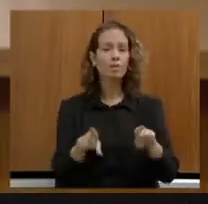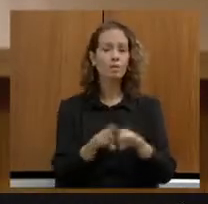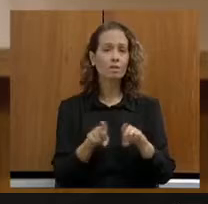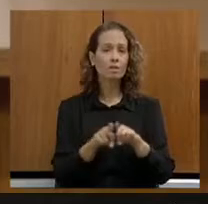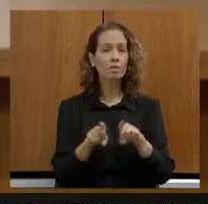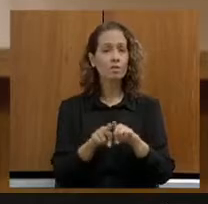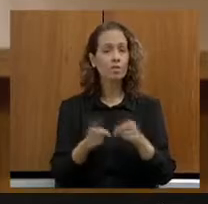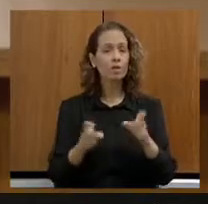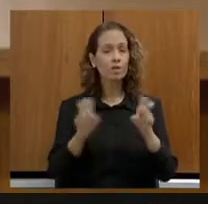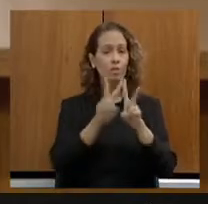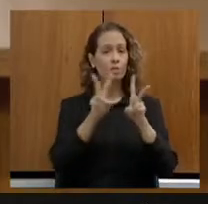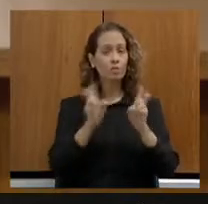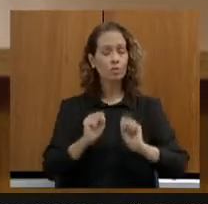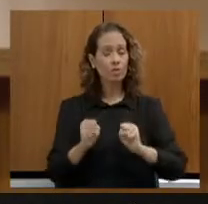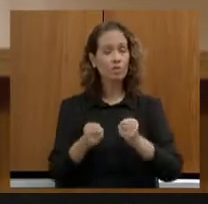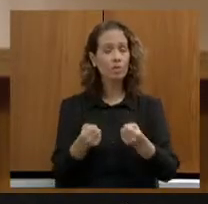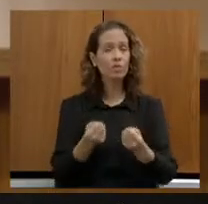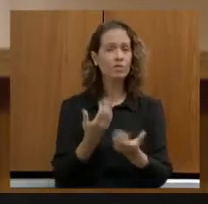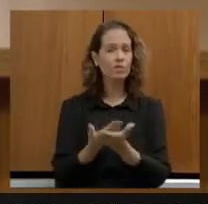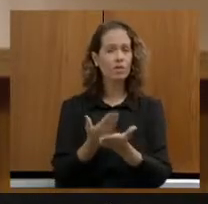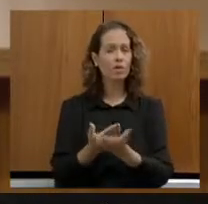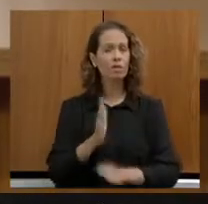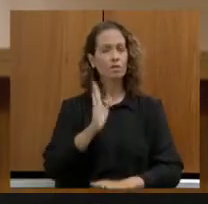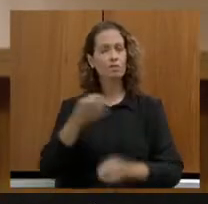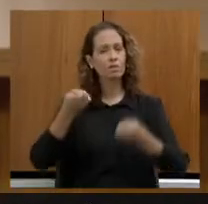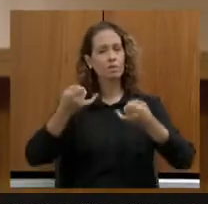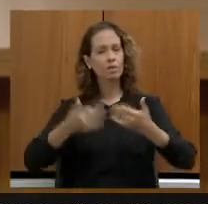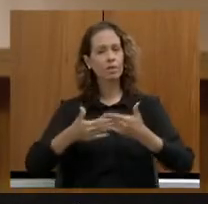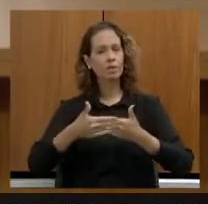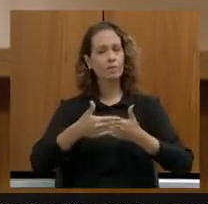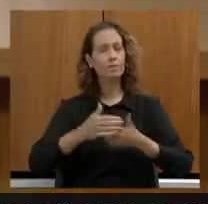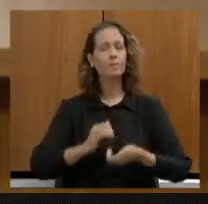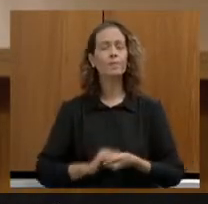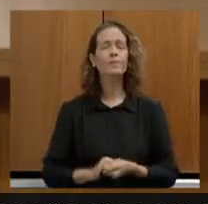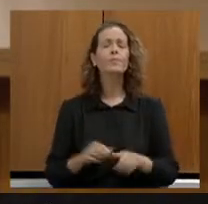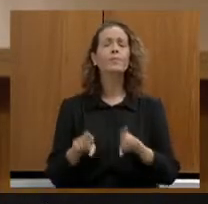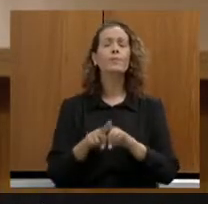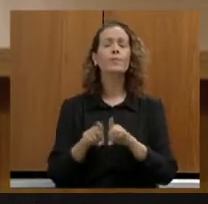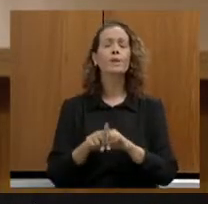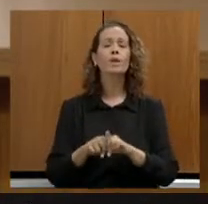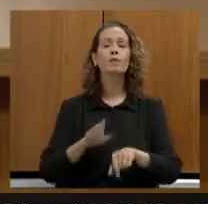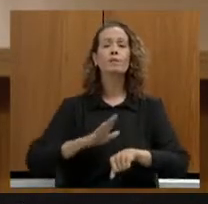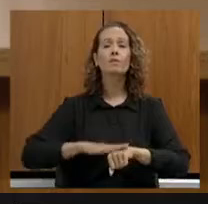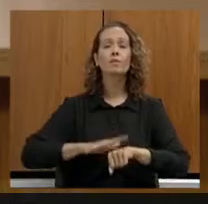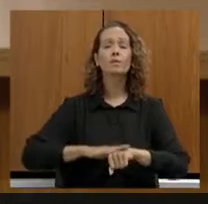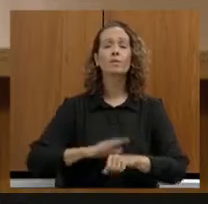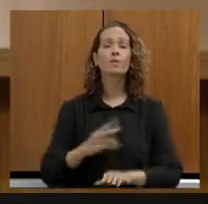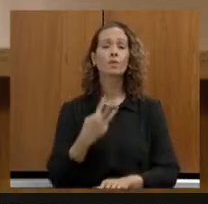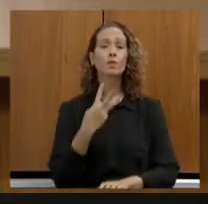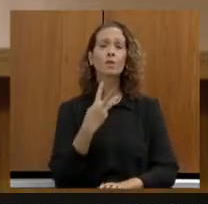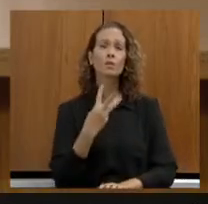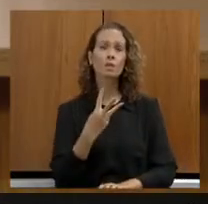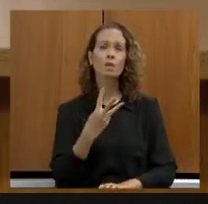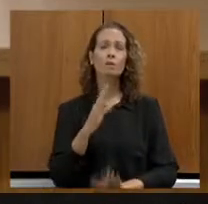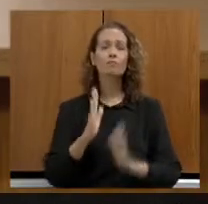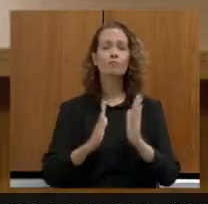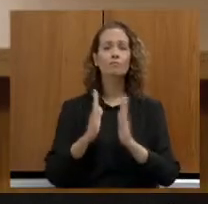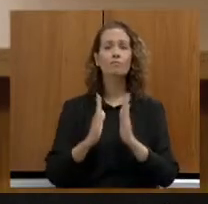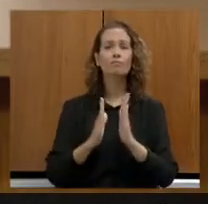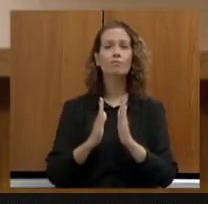que se diz respeito ao reforço escolar sobre o qual já vou falar em breve realizamos também em três edições do prêmio escola